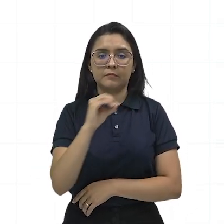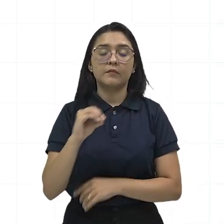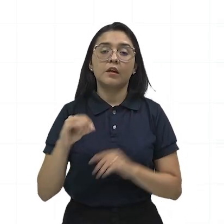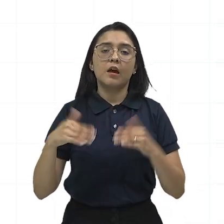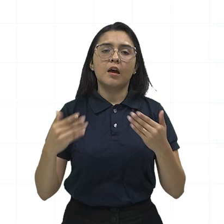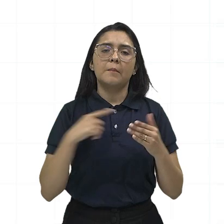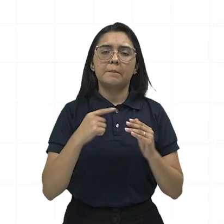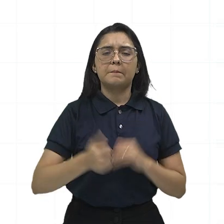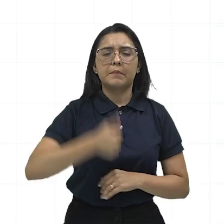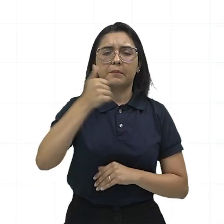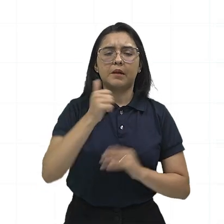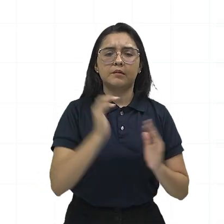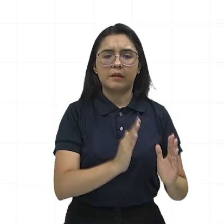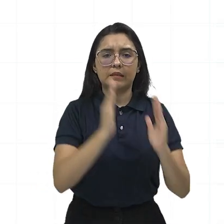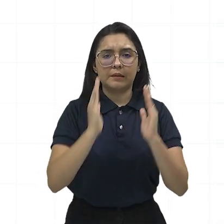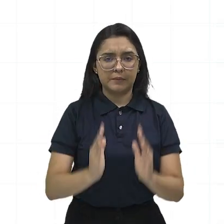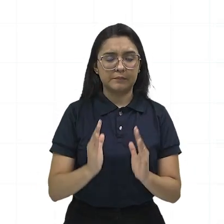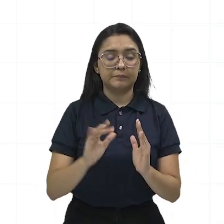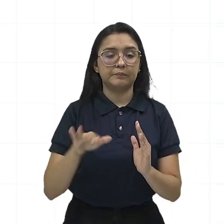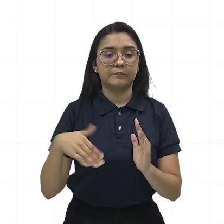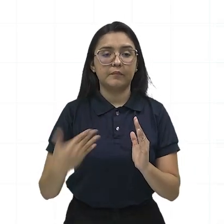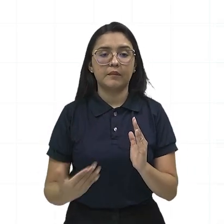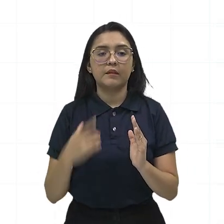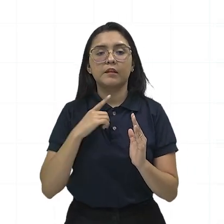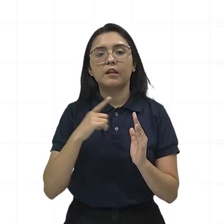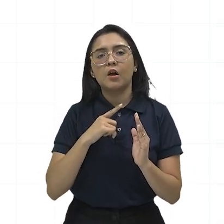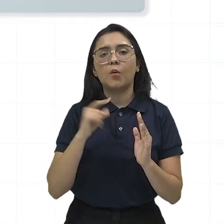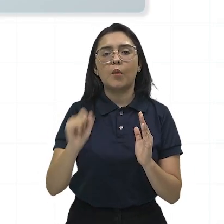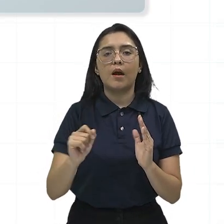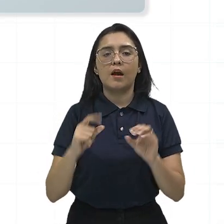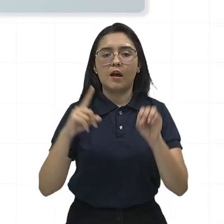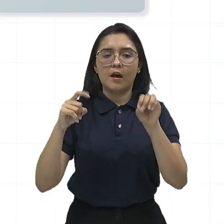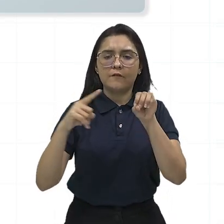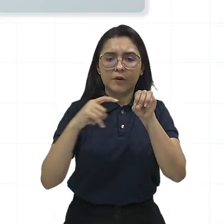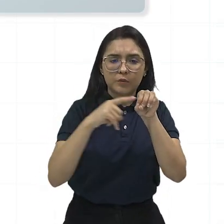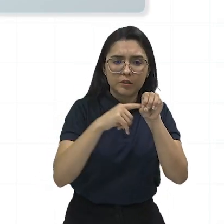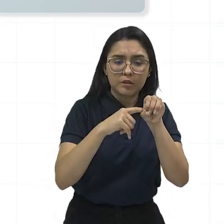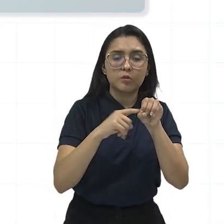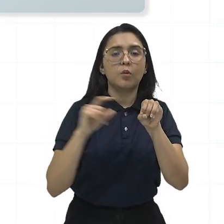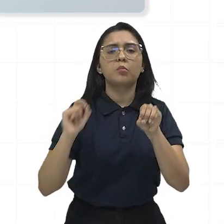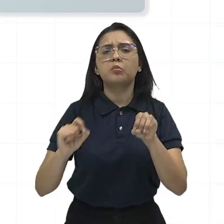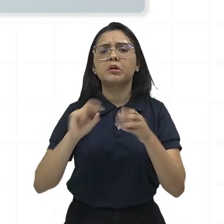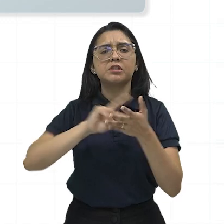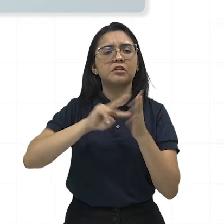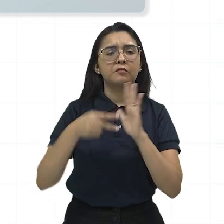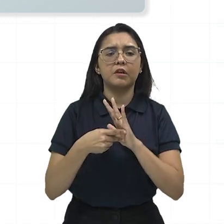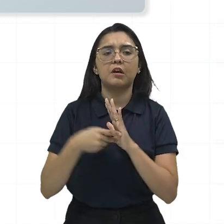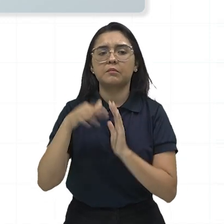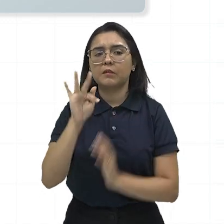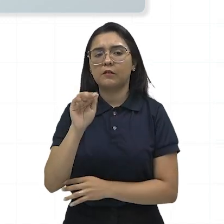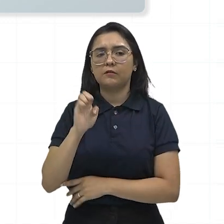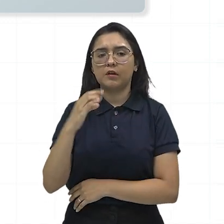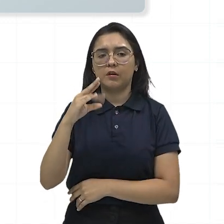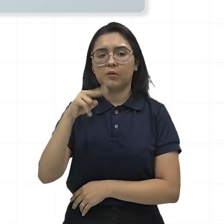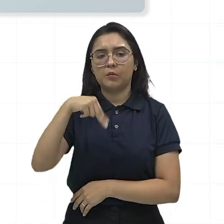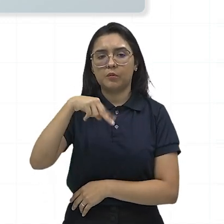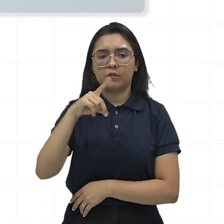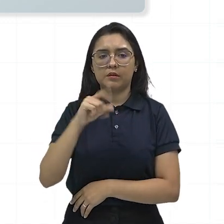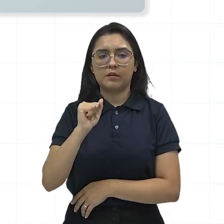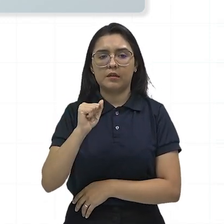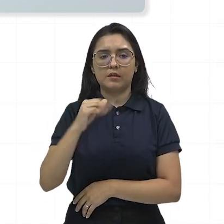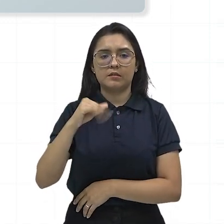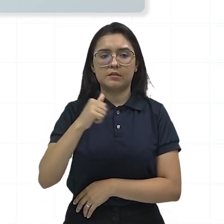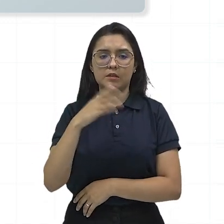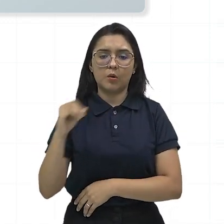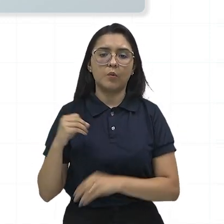da reprodução. A fecundação é o momento em que o espermatozoide se encontra com